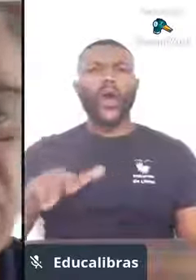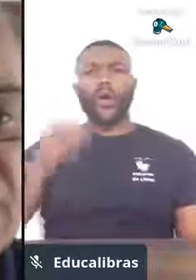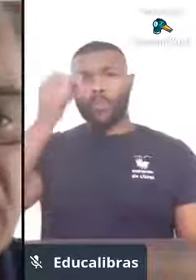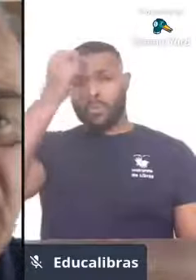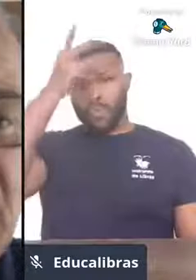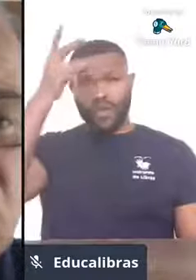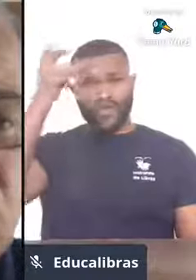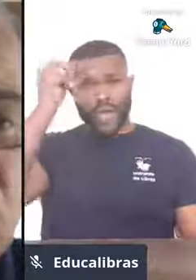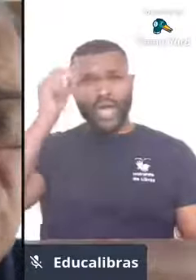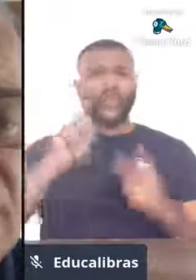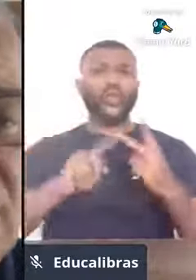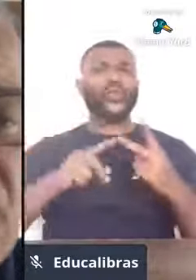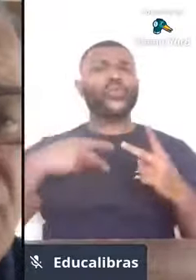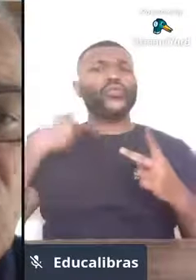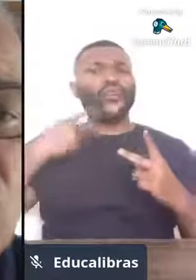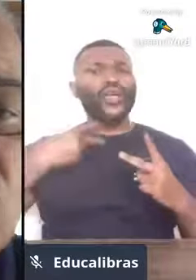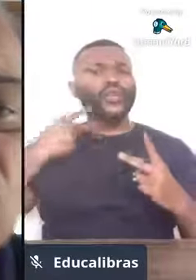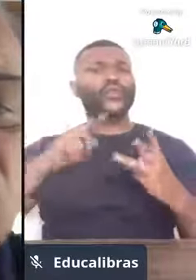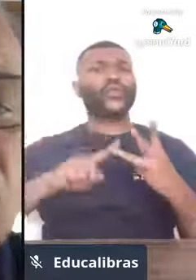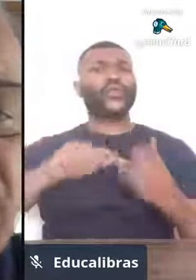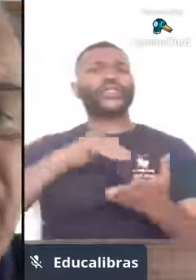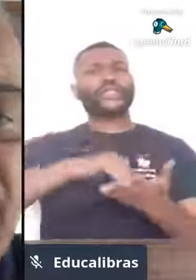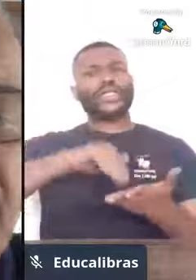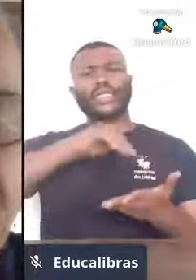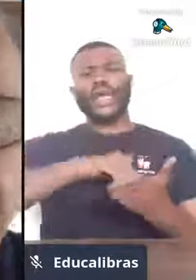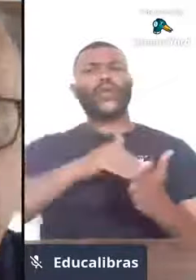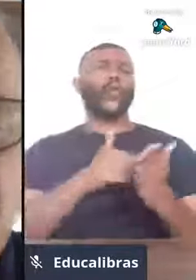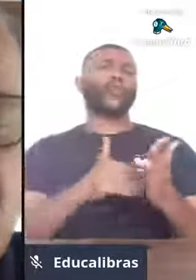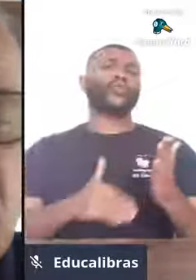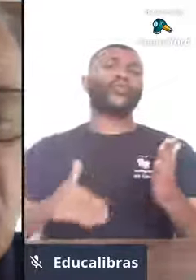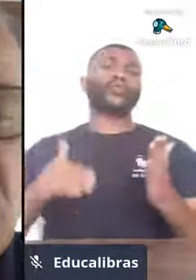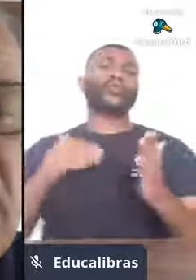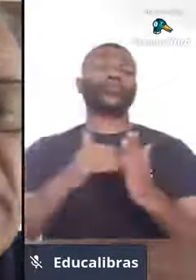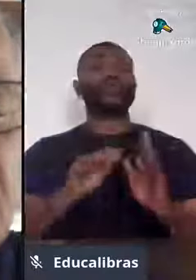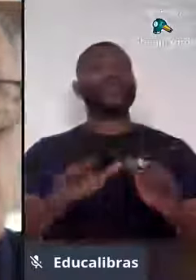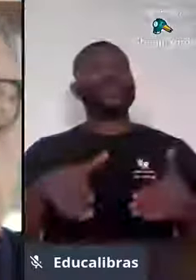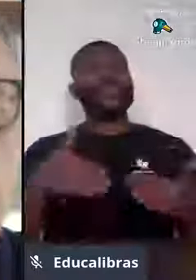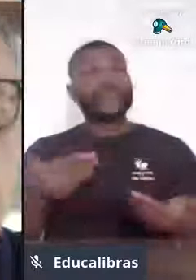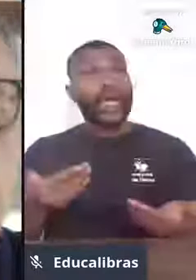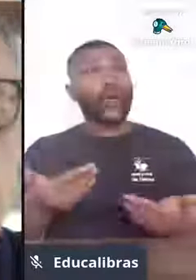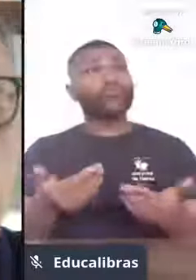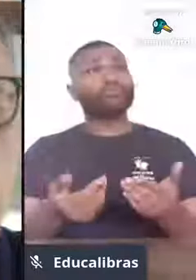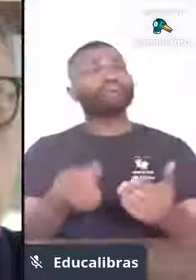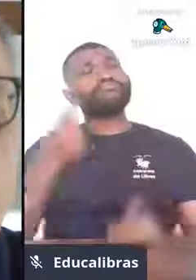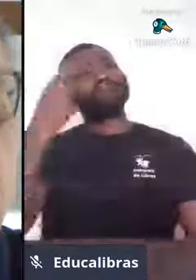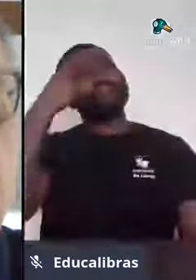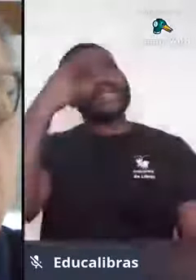envolver secretários e tudo mais. Foi quando surgiu a ideia da criação de um